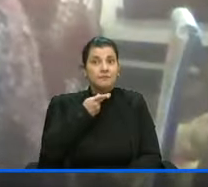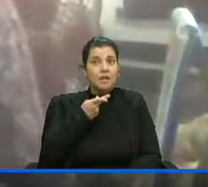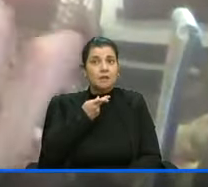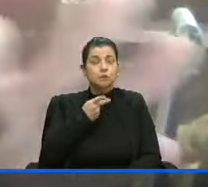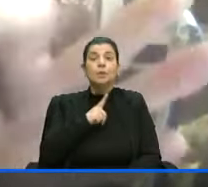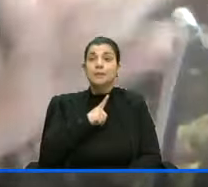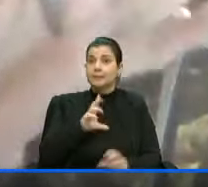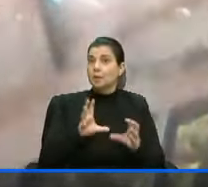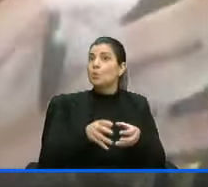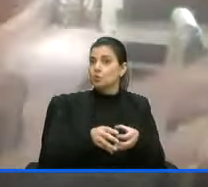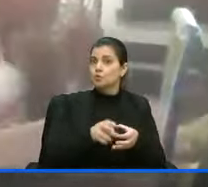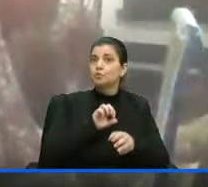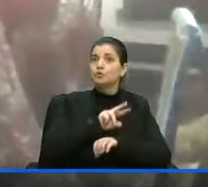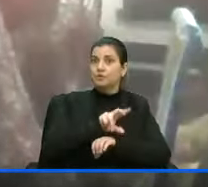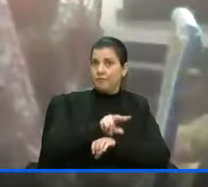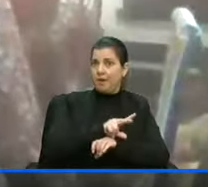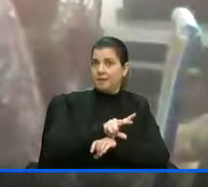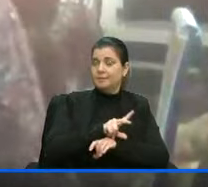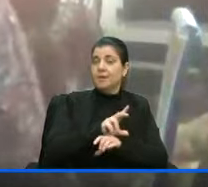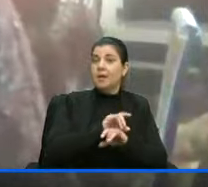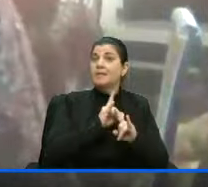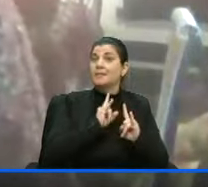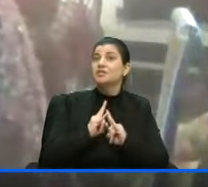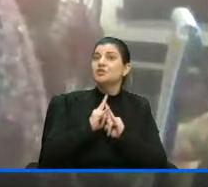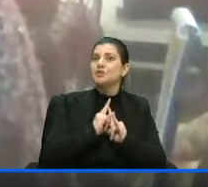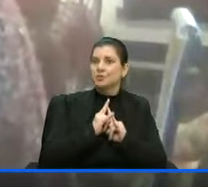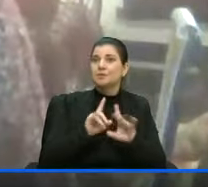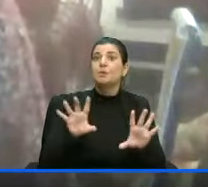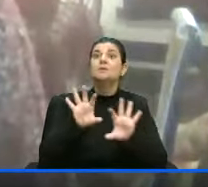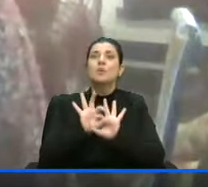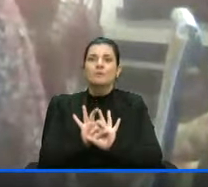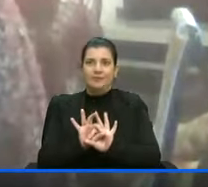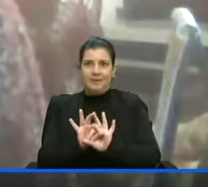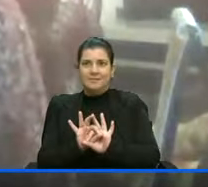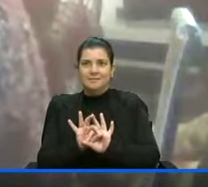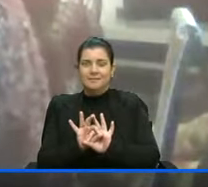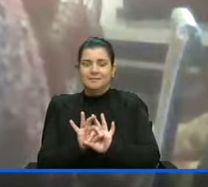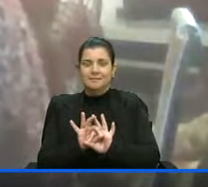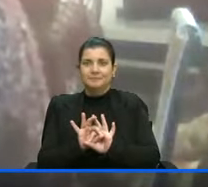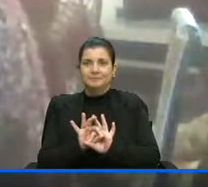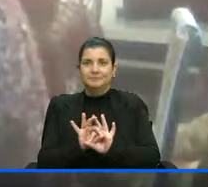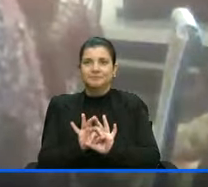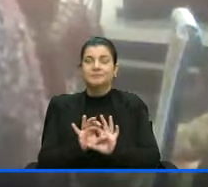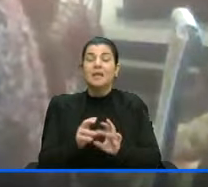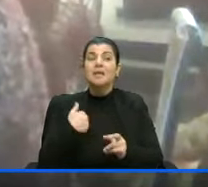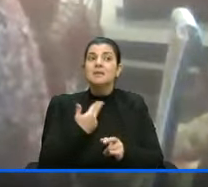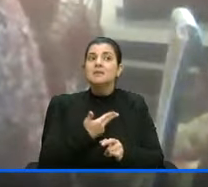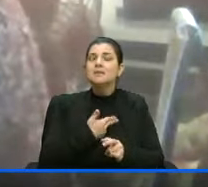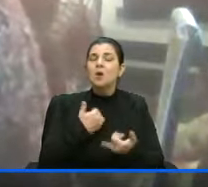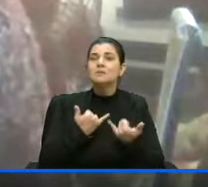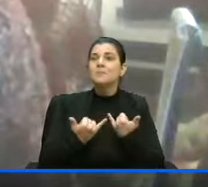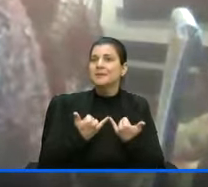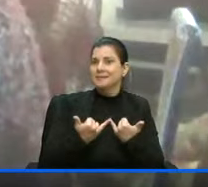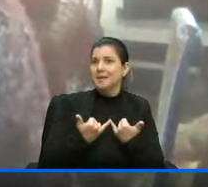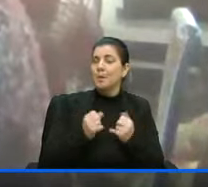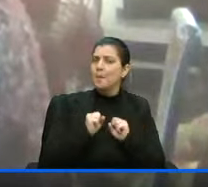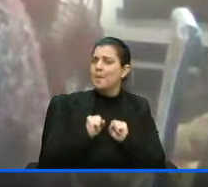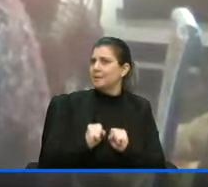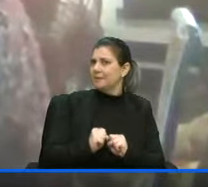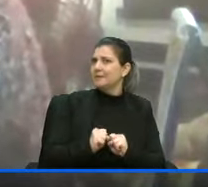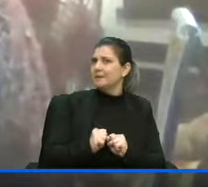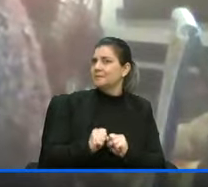conjunto de vagas nas instituições conveniadas, não sei se isso é de domínio já da SMED, né? E a gente, por exemplo, poderia, nesse